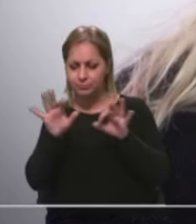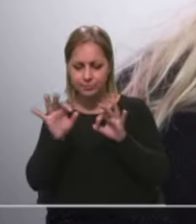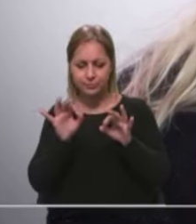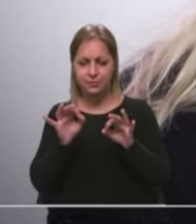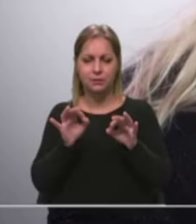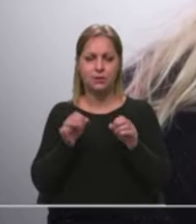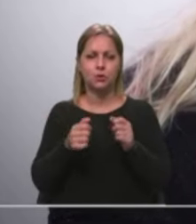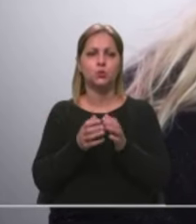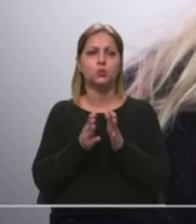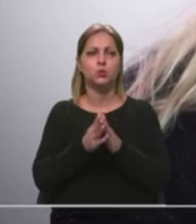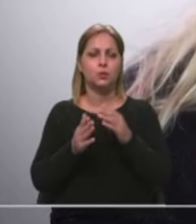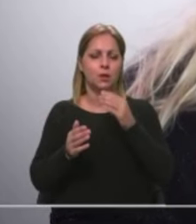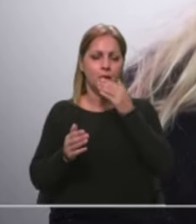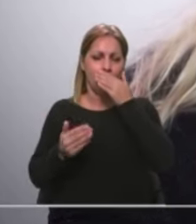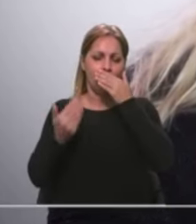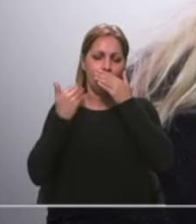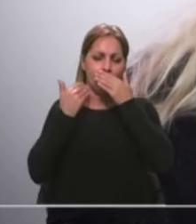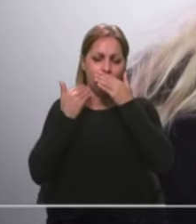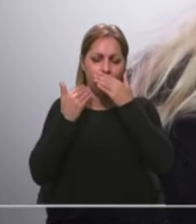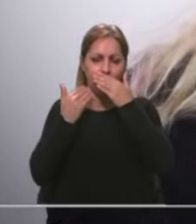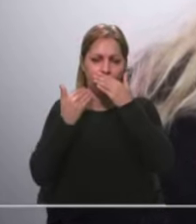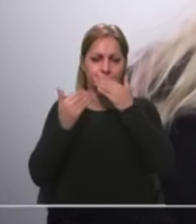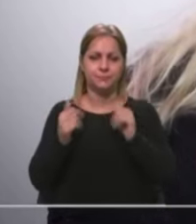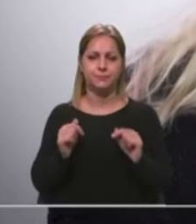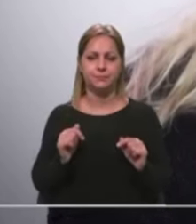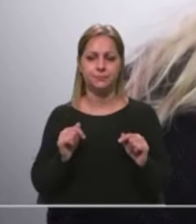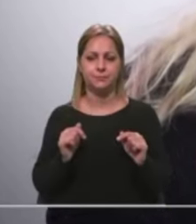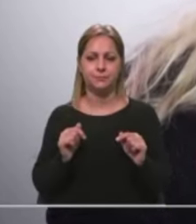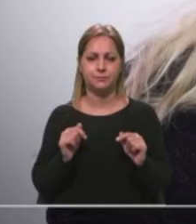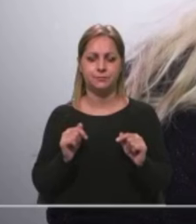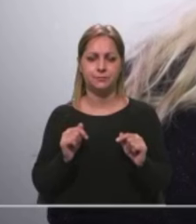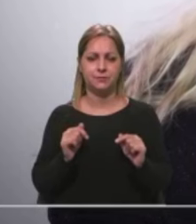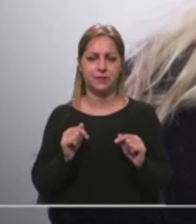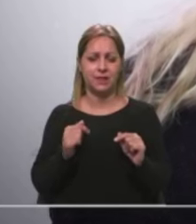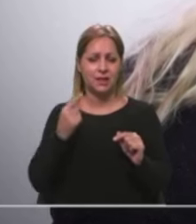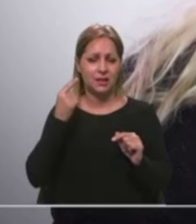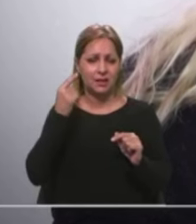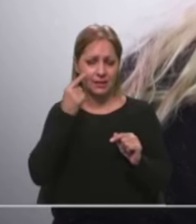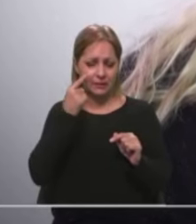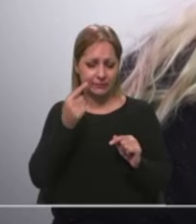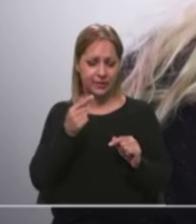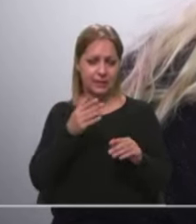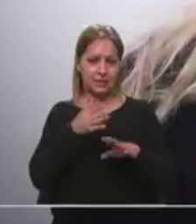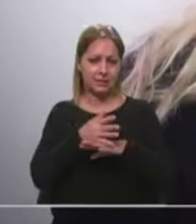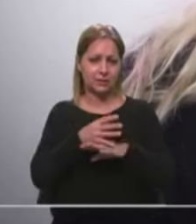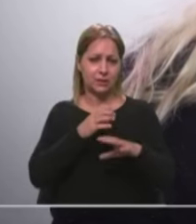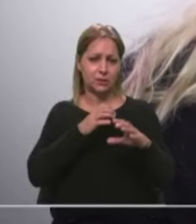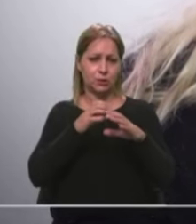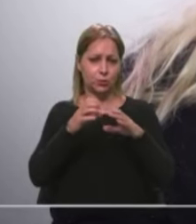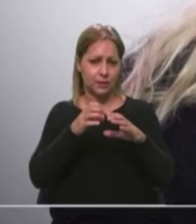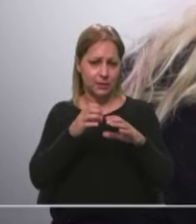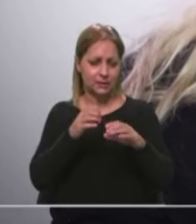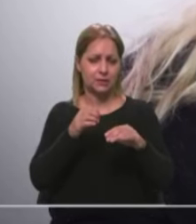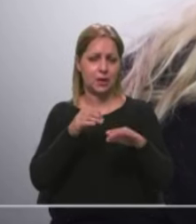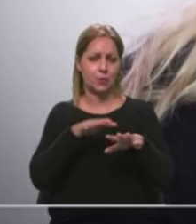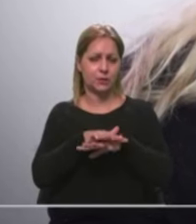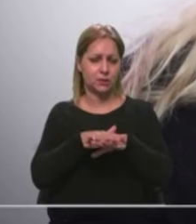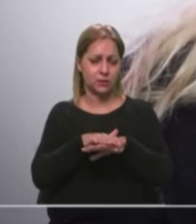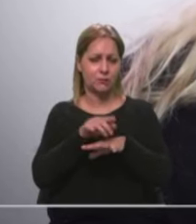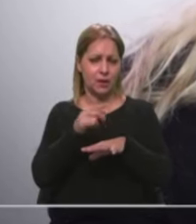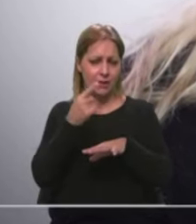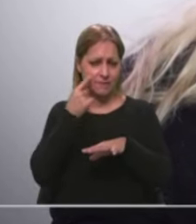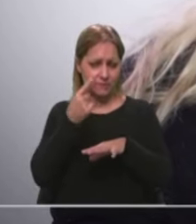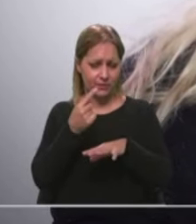as as as informações que VM surgindo na comunicação social nas redes sociais vocês vê isso